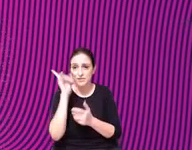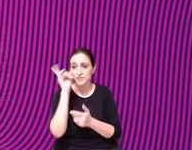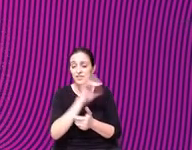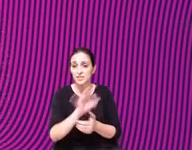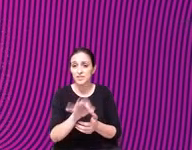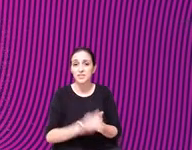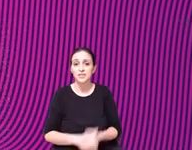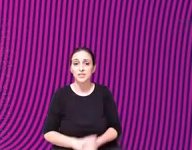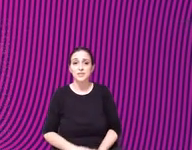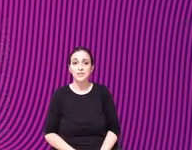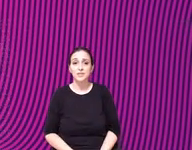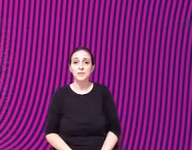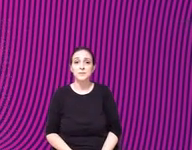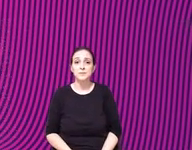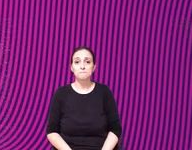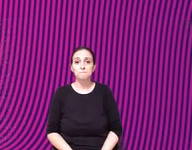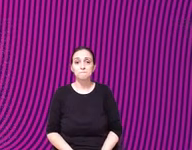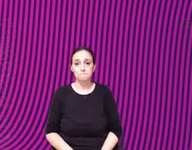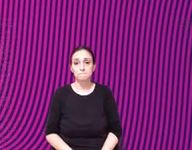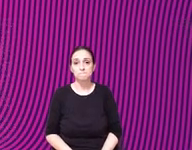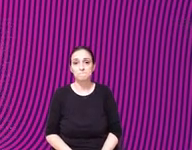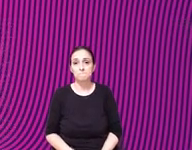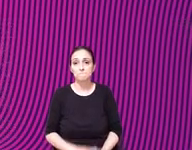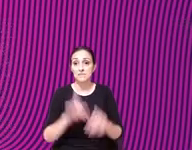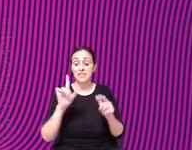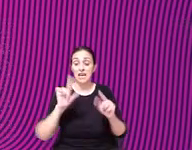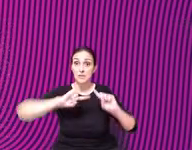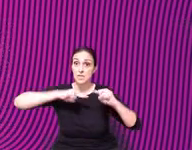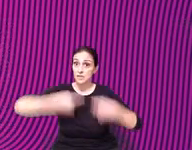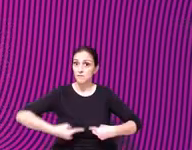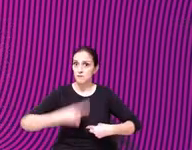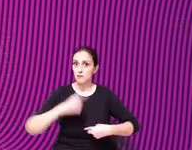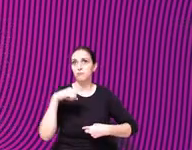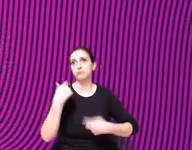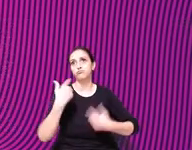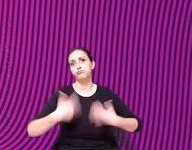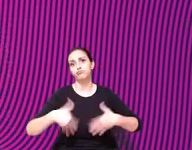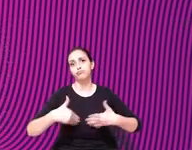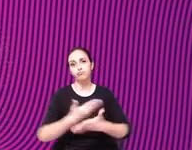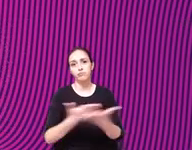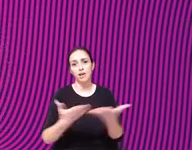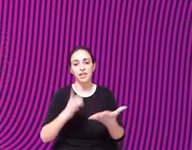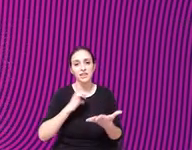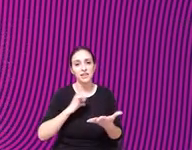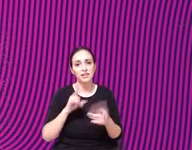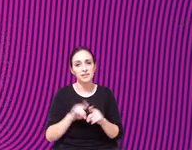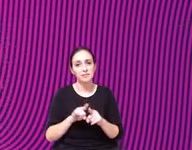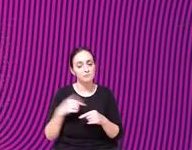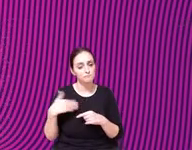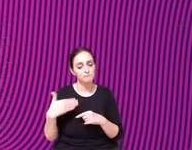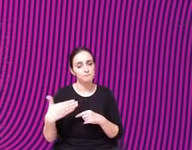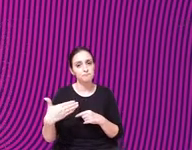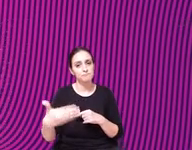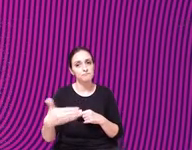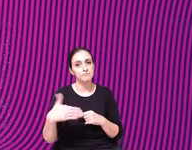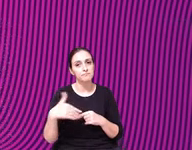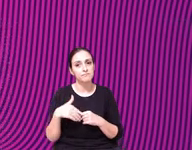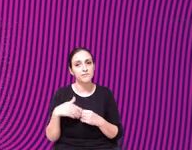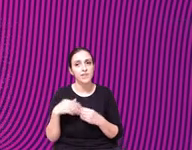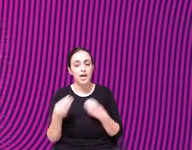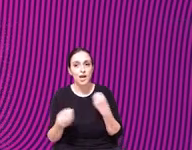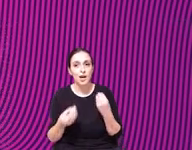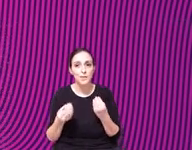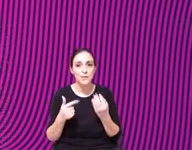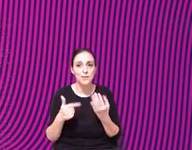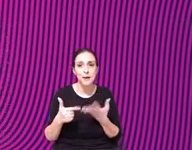Sim, sim. É um grande desafio, né? Eu acho que temos aí pela frente, assim, o como conseguir... Muita coisa